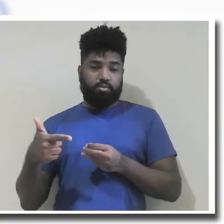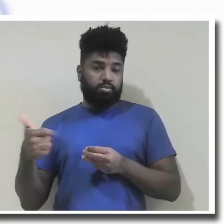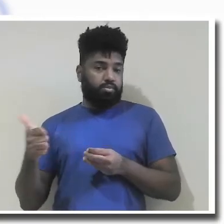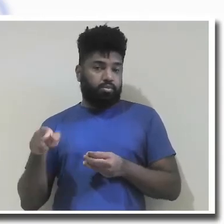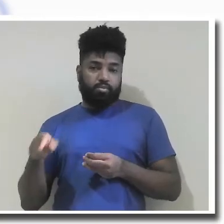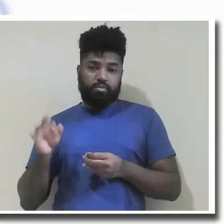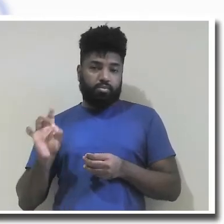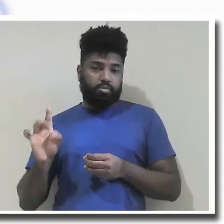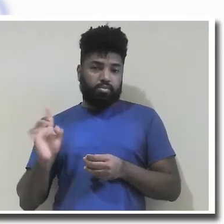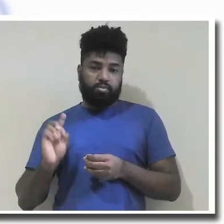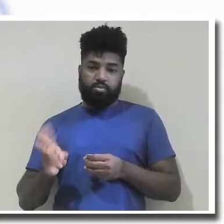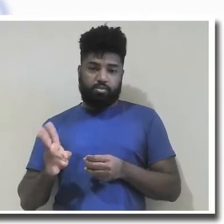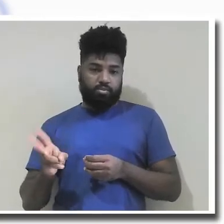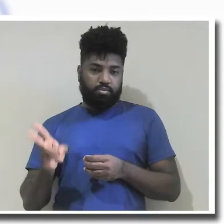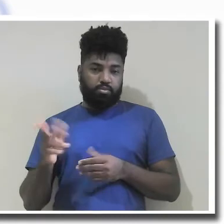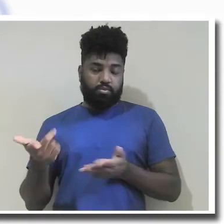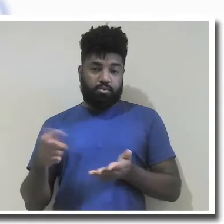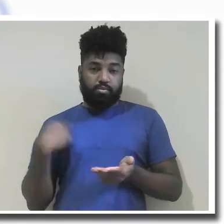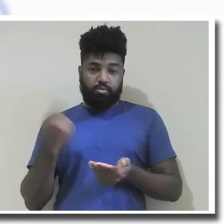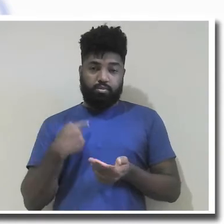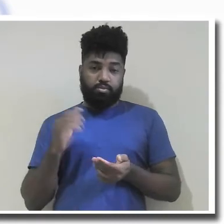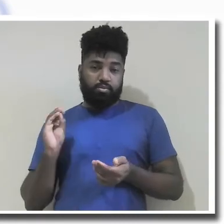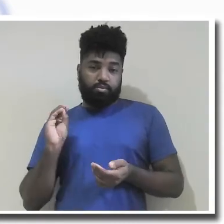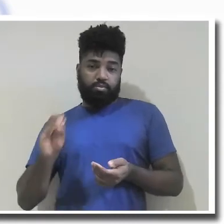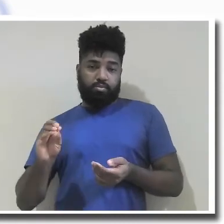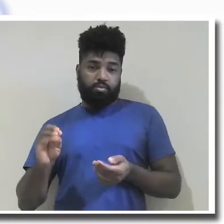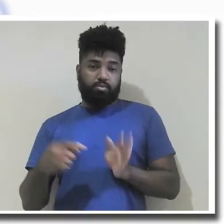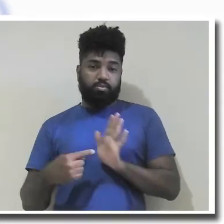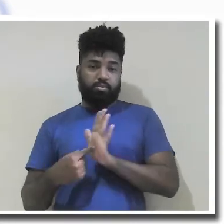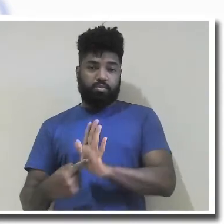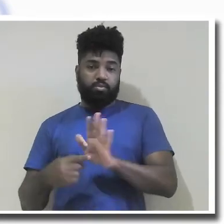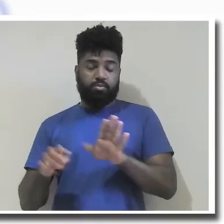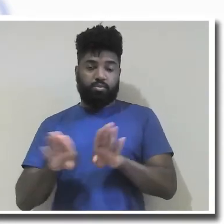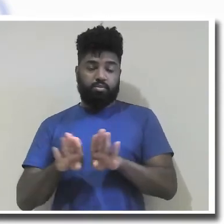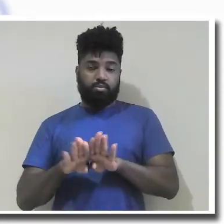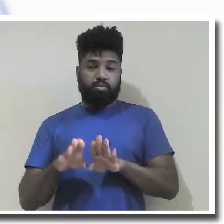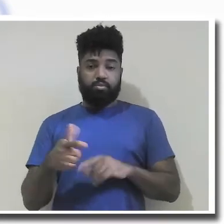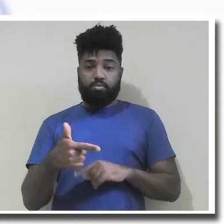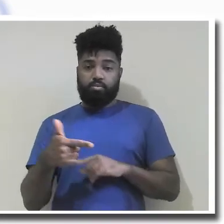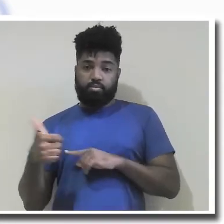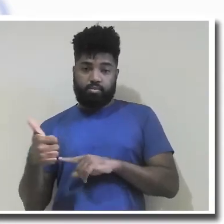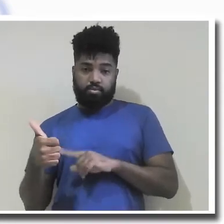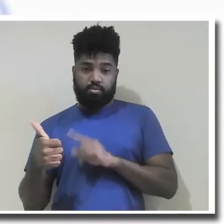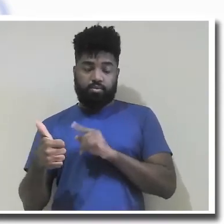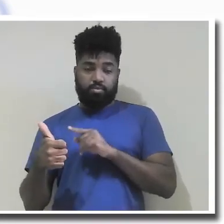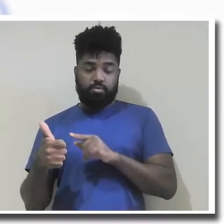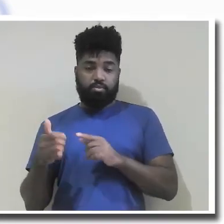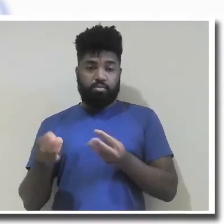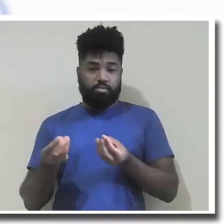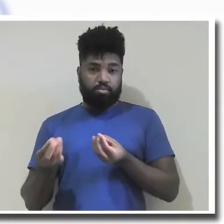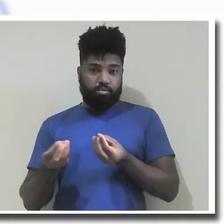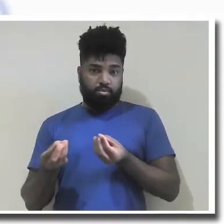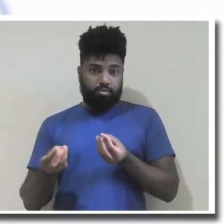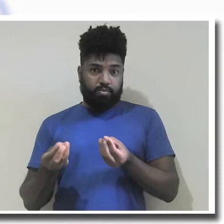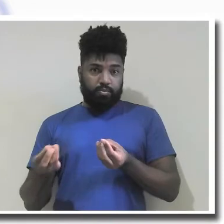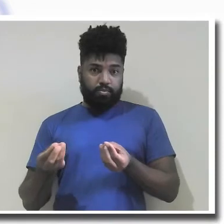21. Também podemos representar o 21 como